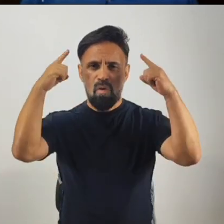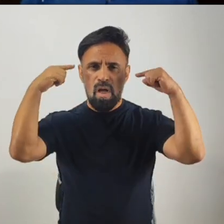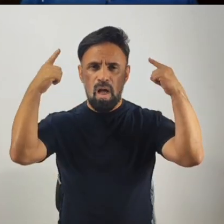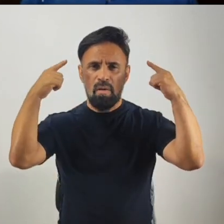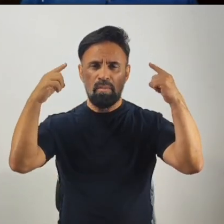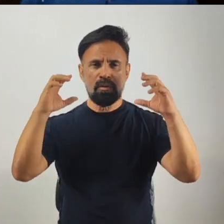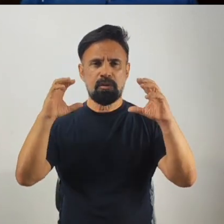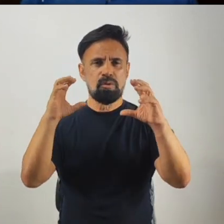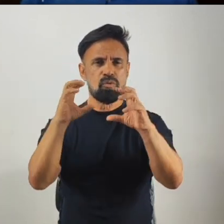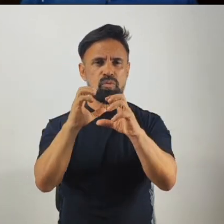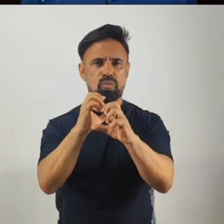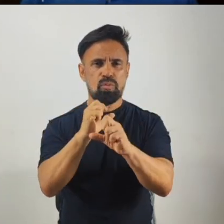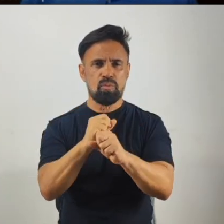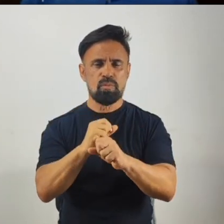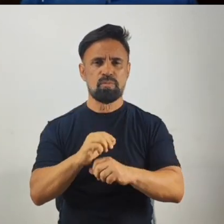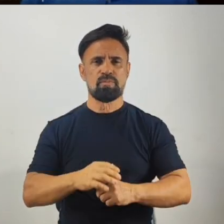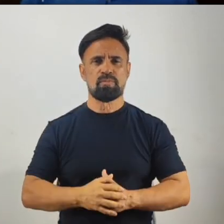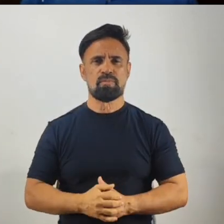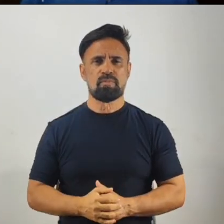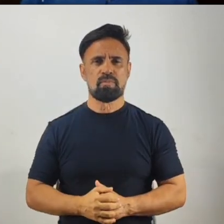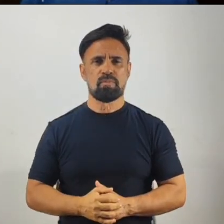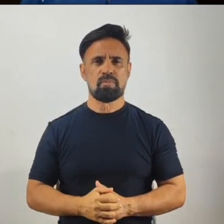cabelos castanhos escuros,